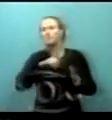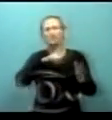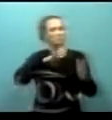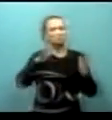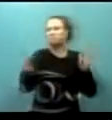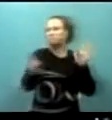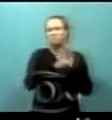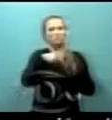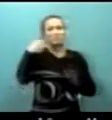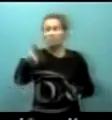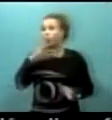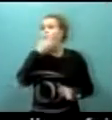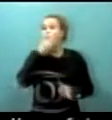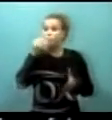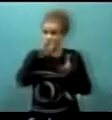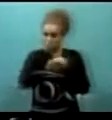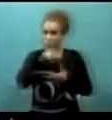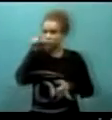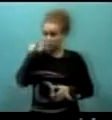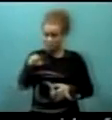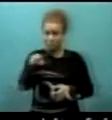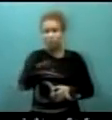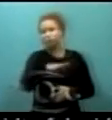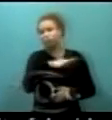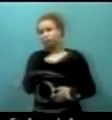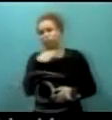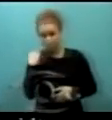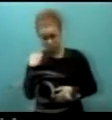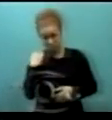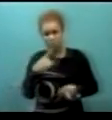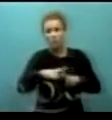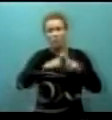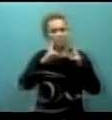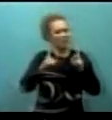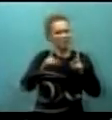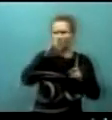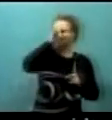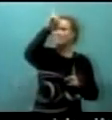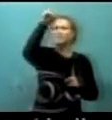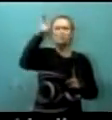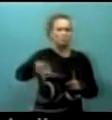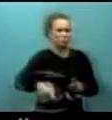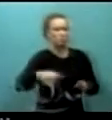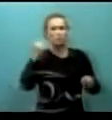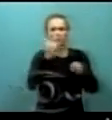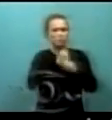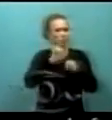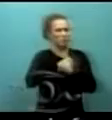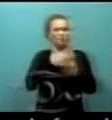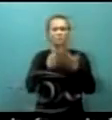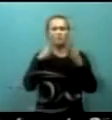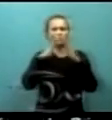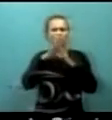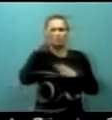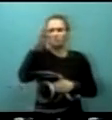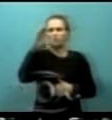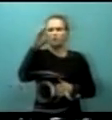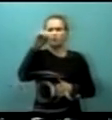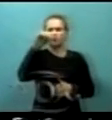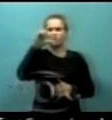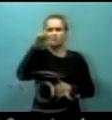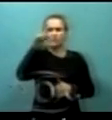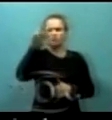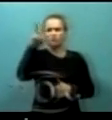seu marido, falecido precocemente, quem idealizou uma escola fora da